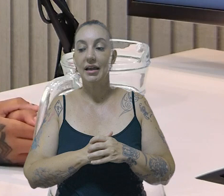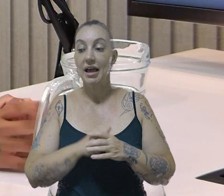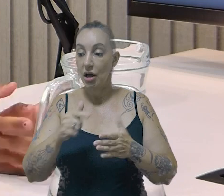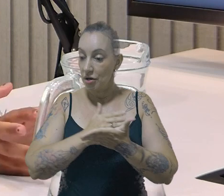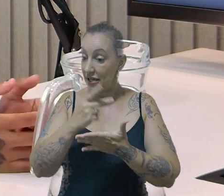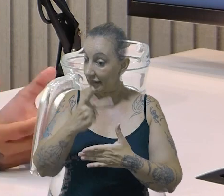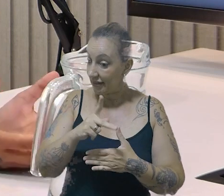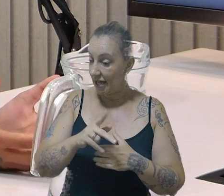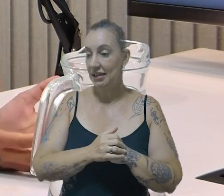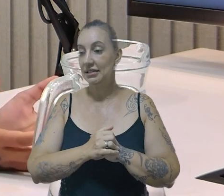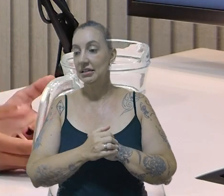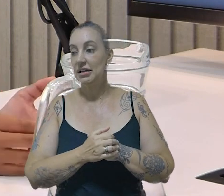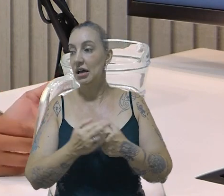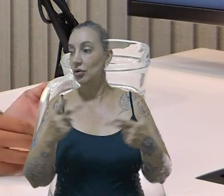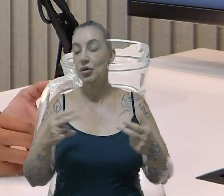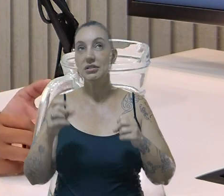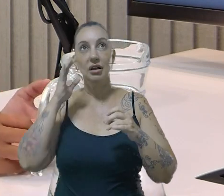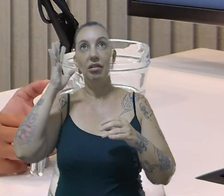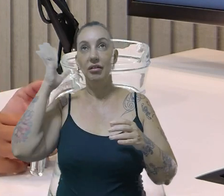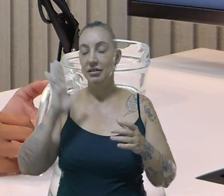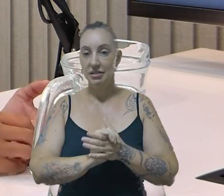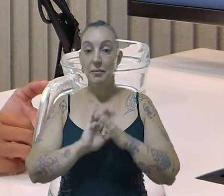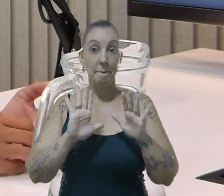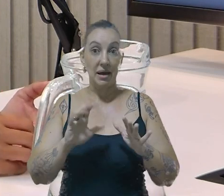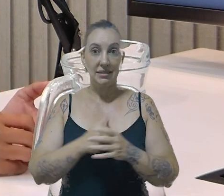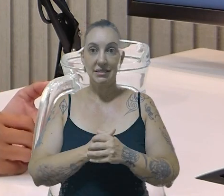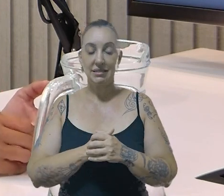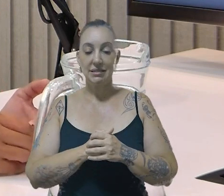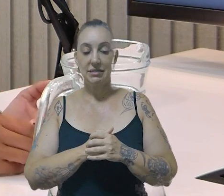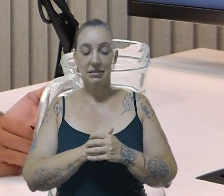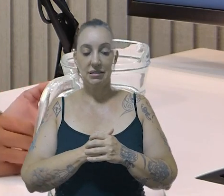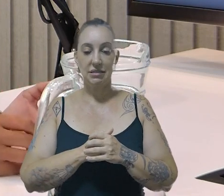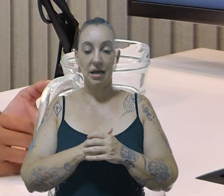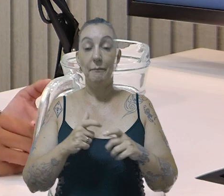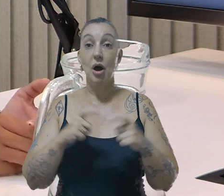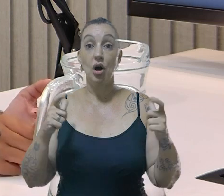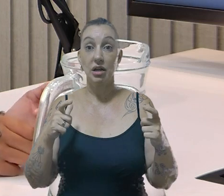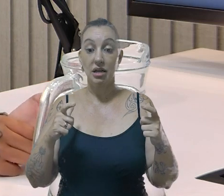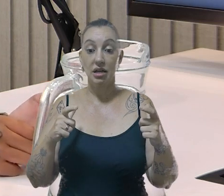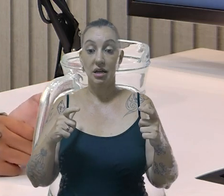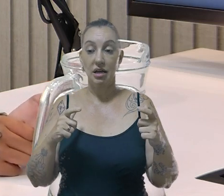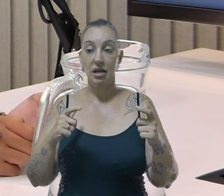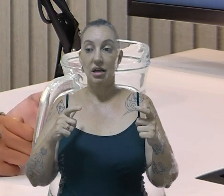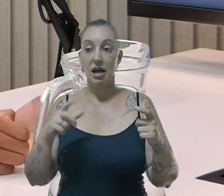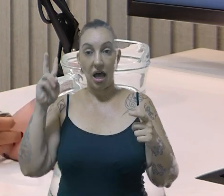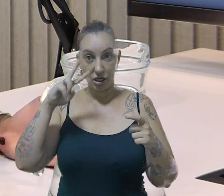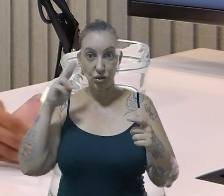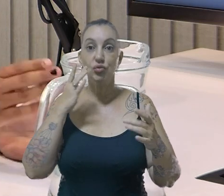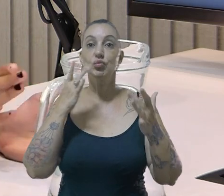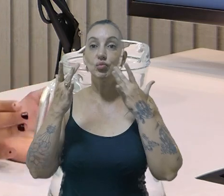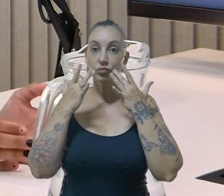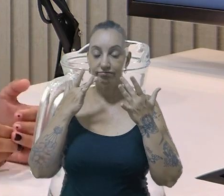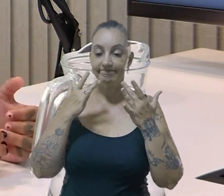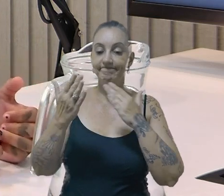sabe que é uma coisa muito abstrata totalmente mas na maioria das vezes a dramaturgia ela ela